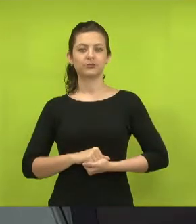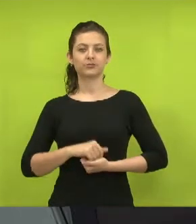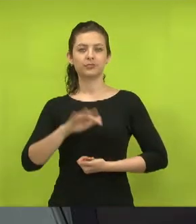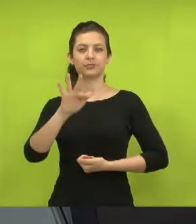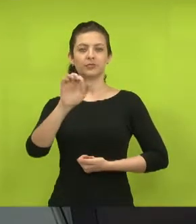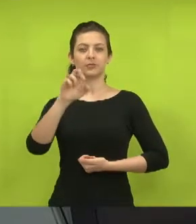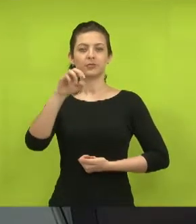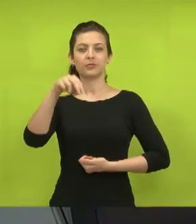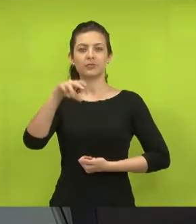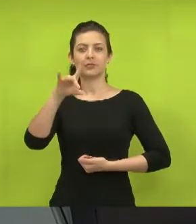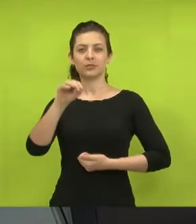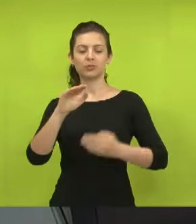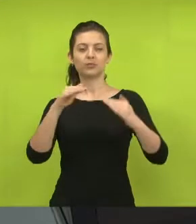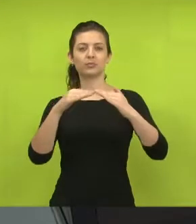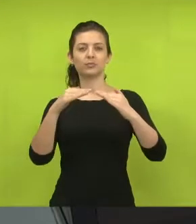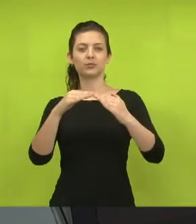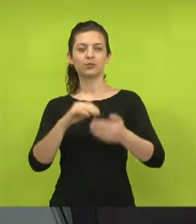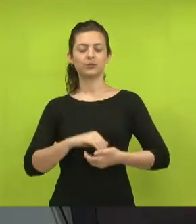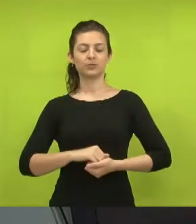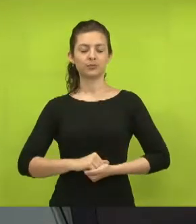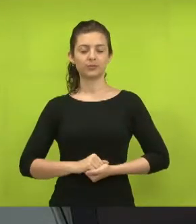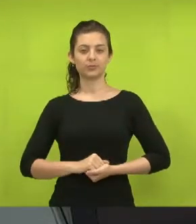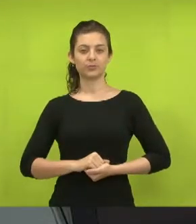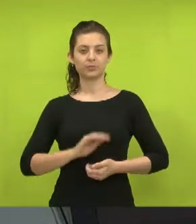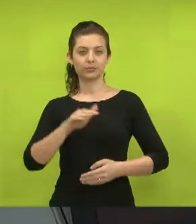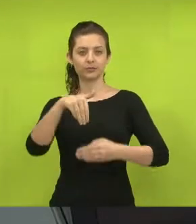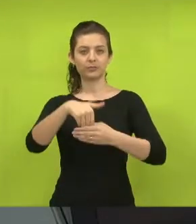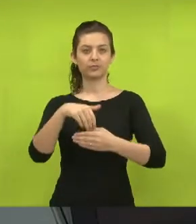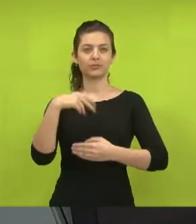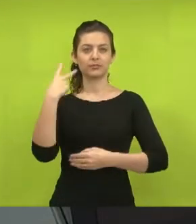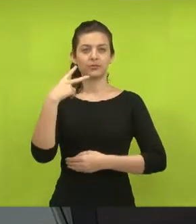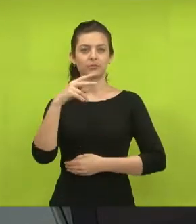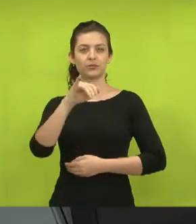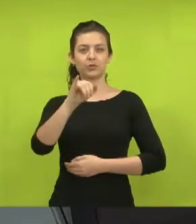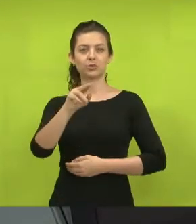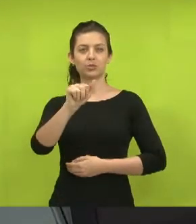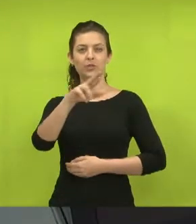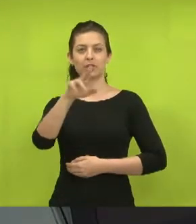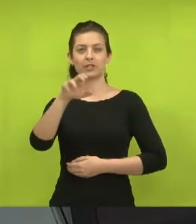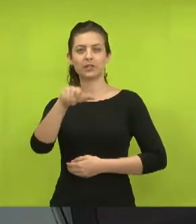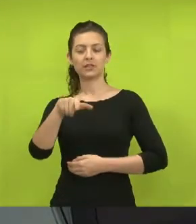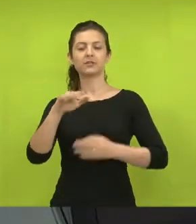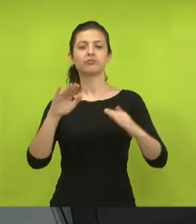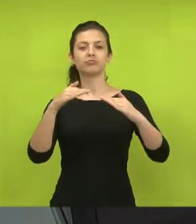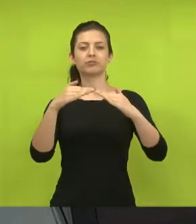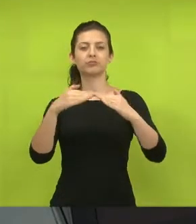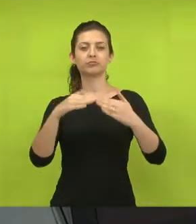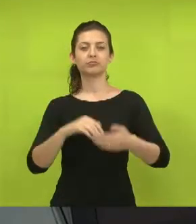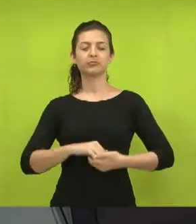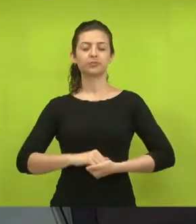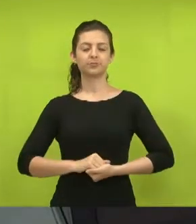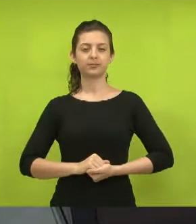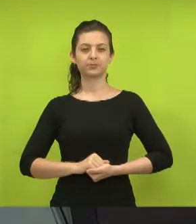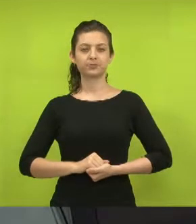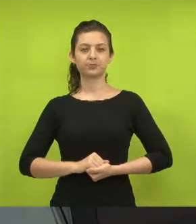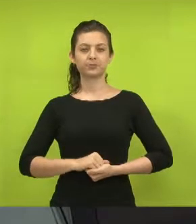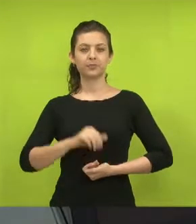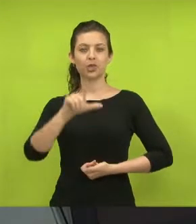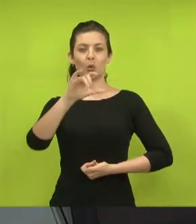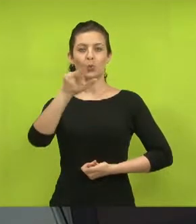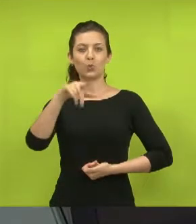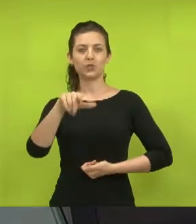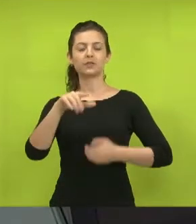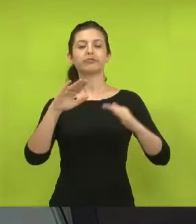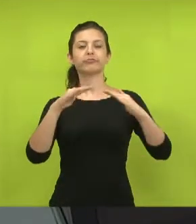Fernando da Ótica Original? Favorável. Como vota o vereador Juarez Araújo? Favorável. Como vota vereador Luiz